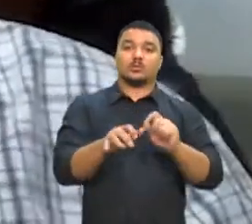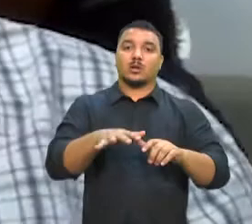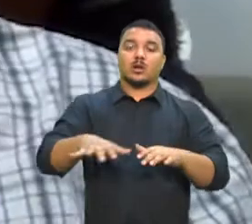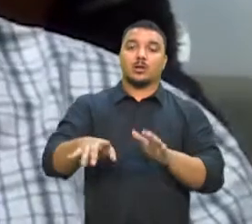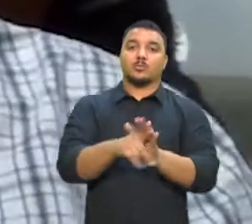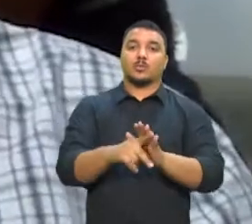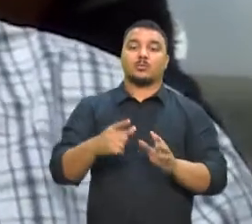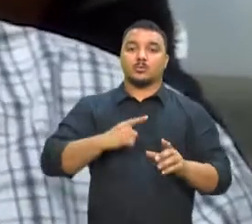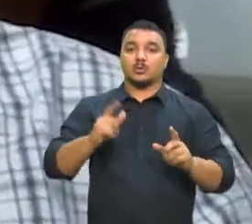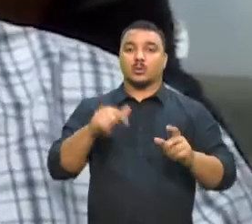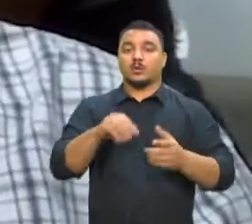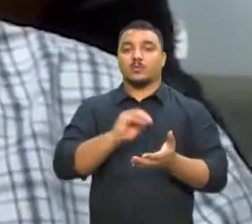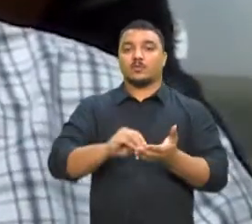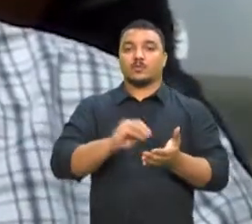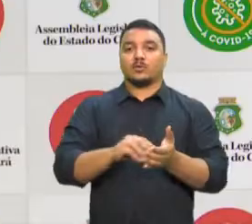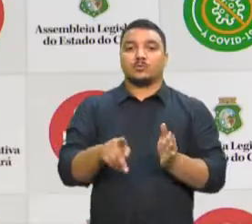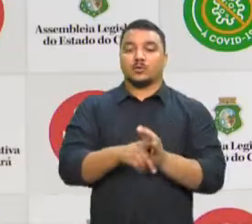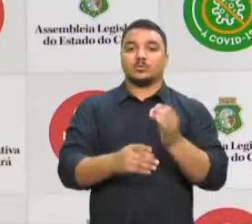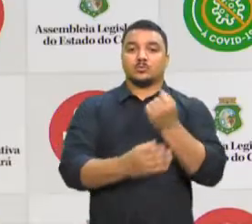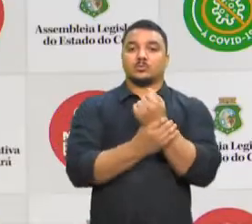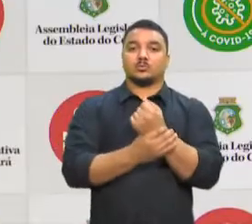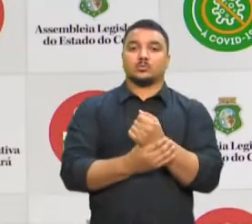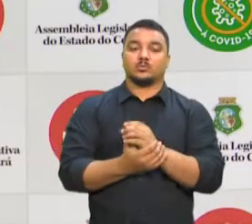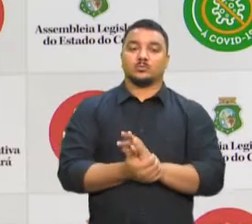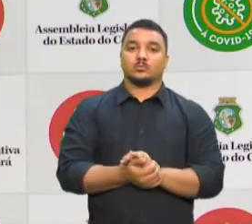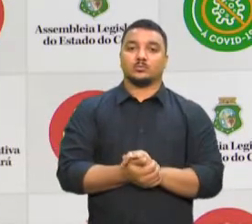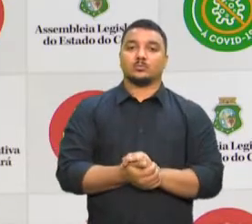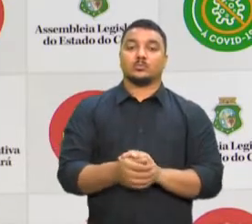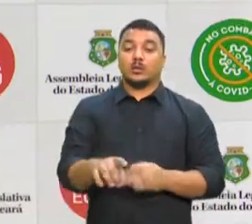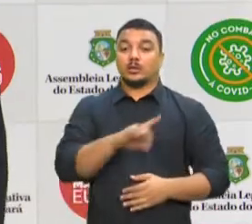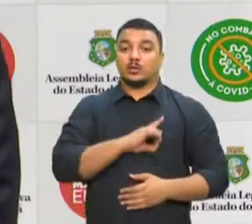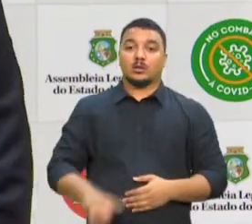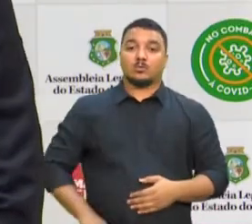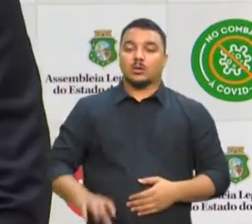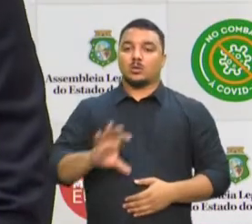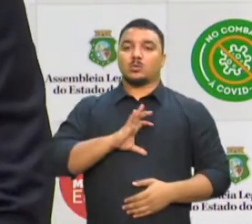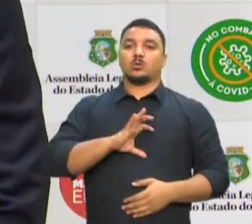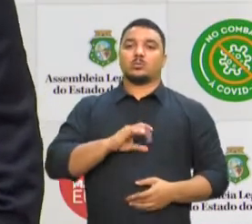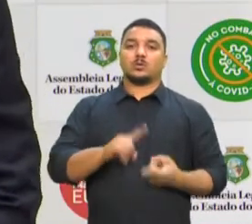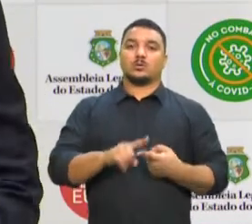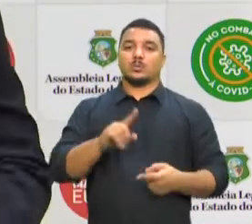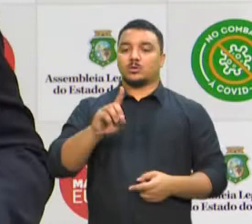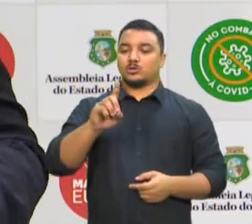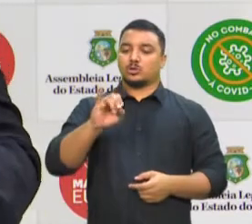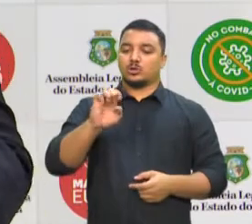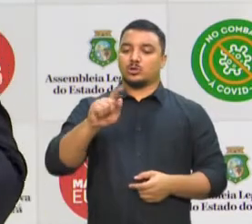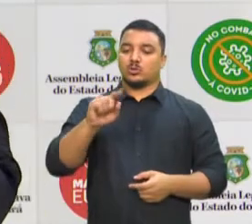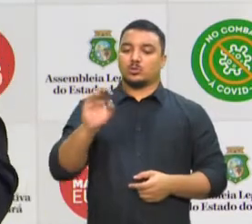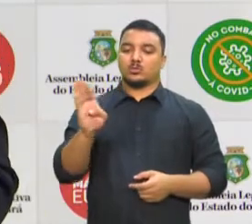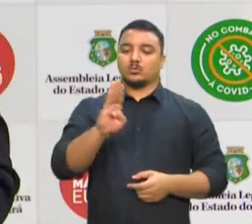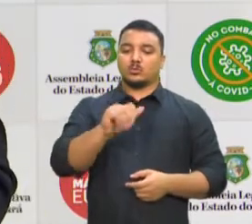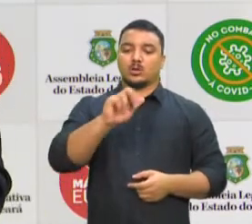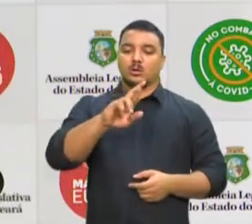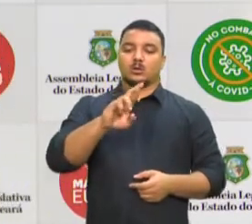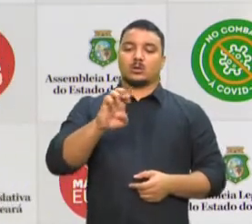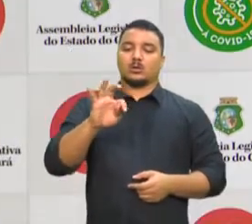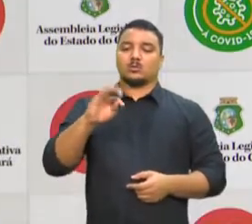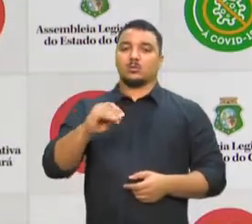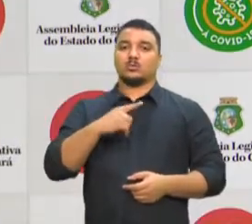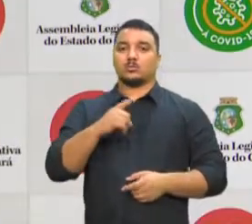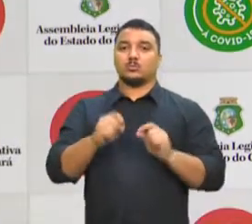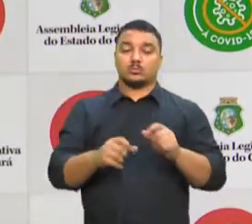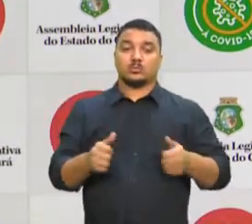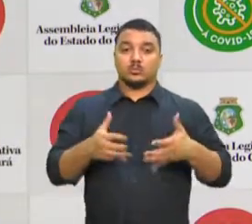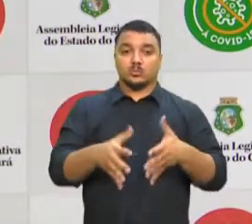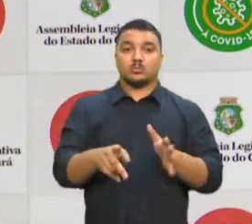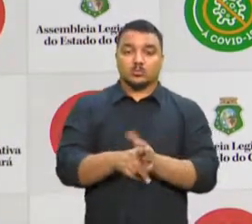são carentes na área da segurança pública. Os deputados Tony Brito e Diego Barreto acreditam que o investimento na segurança pública pode